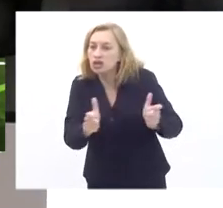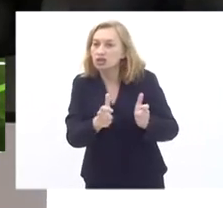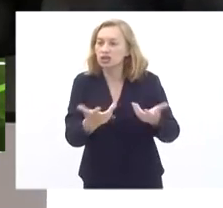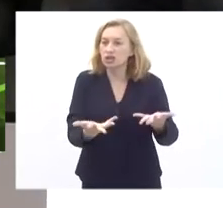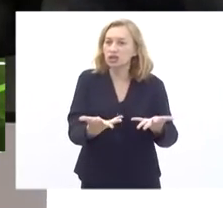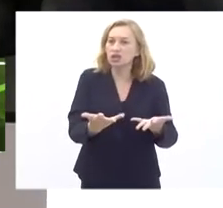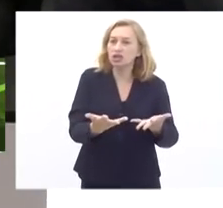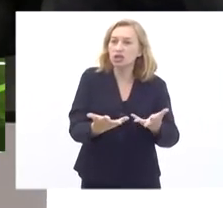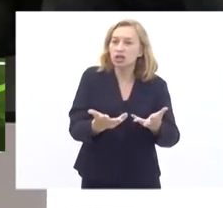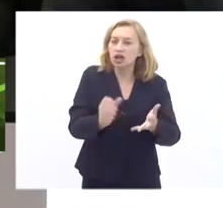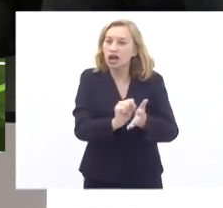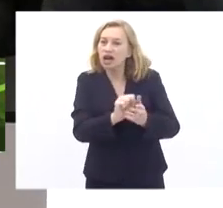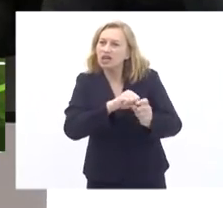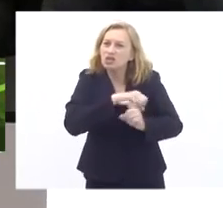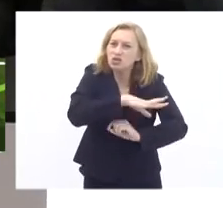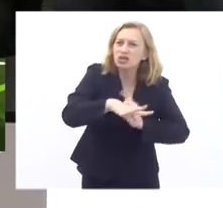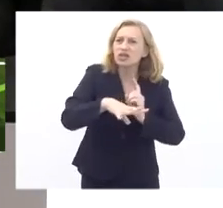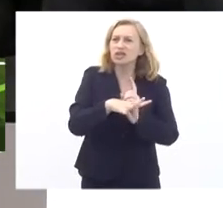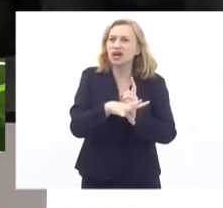a sociedade